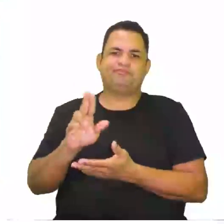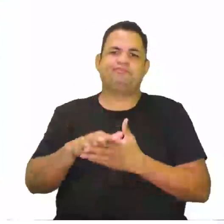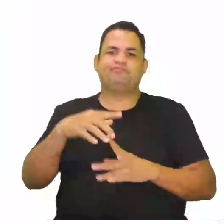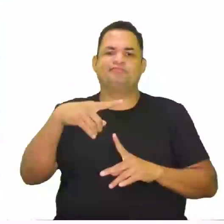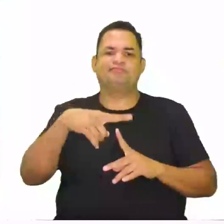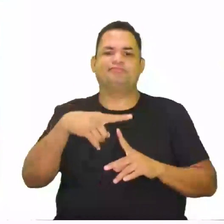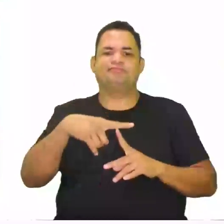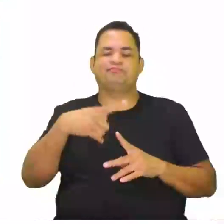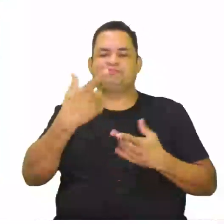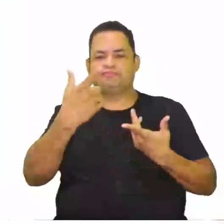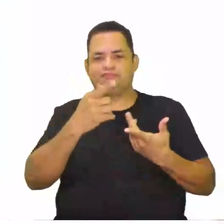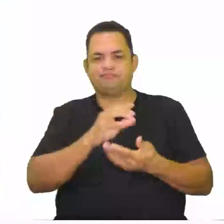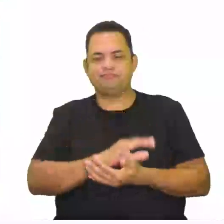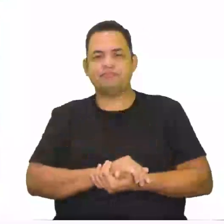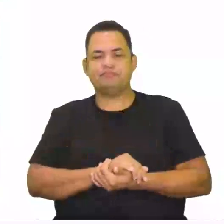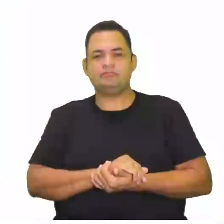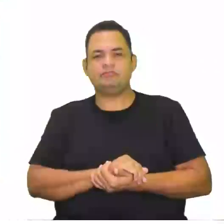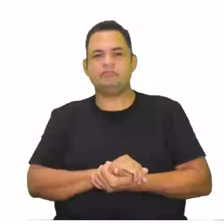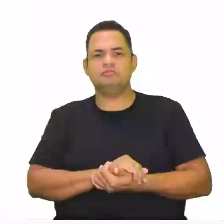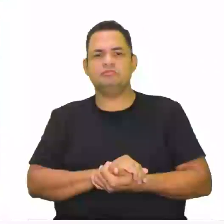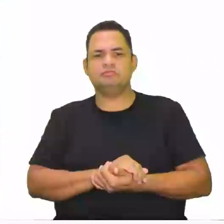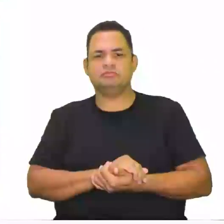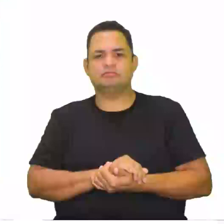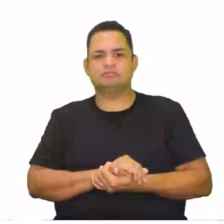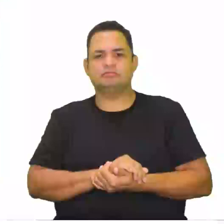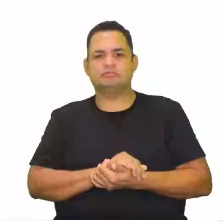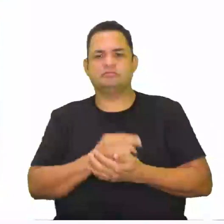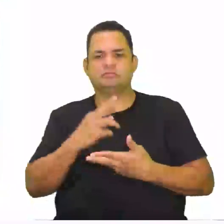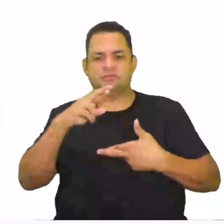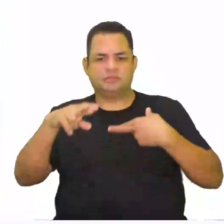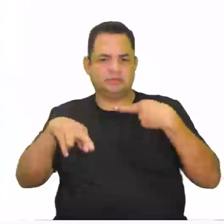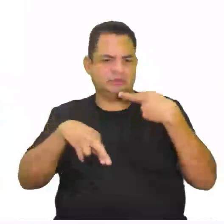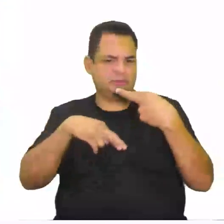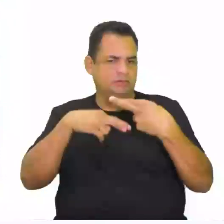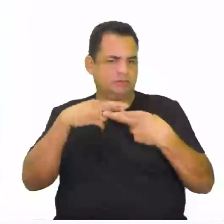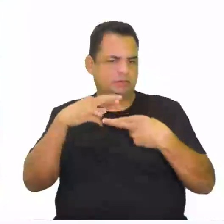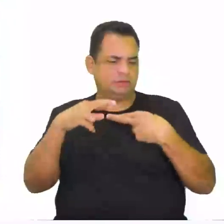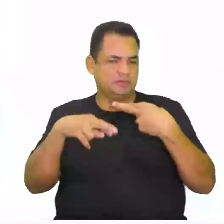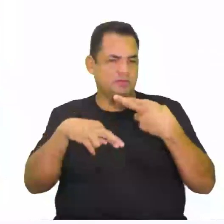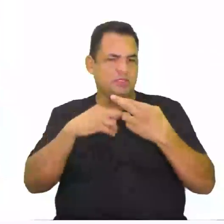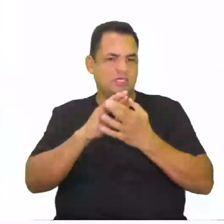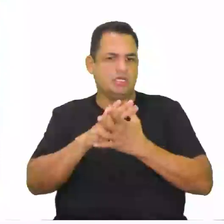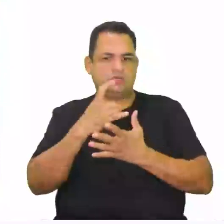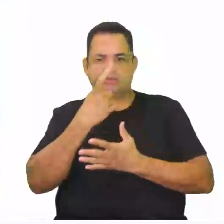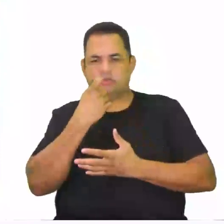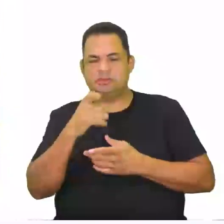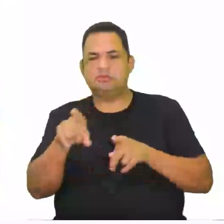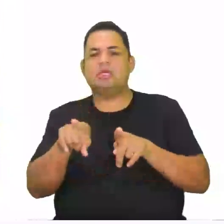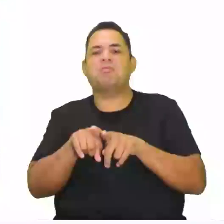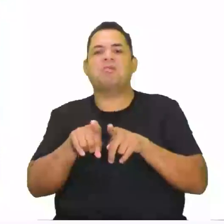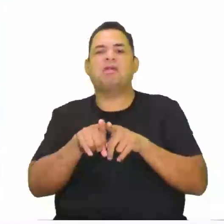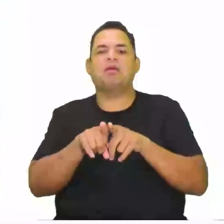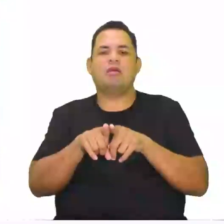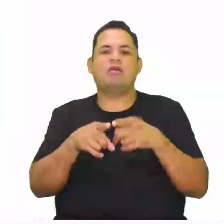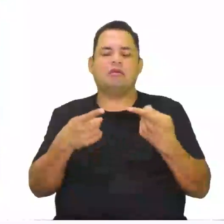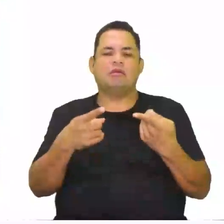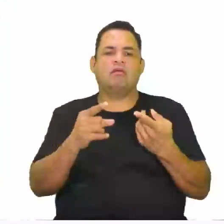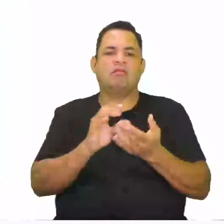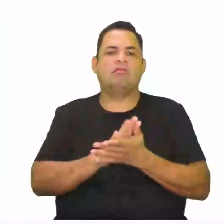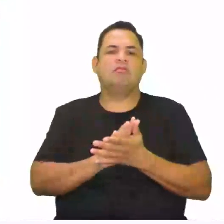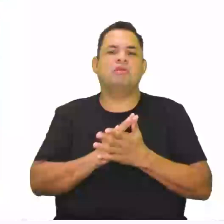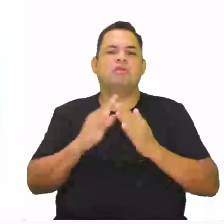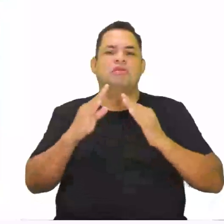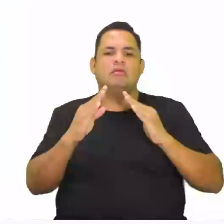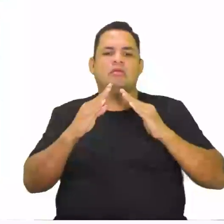tipo de, digamos assim, reciclagem de lixo. Às vezes até em casa, algumas pessoas têm pequenas